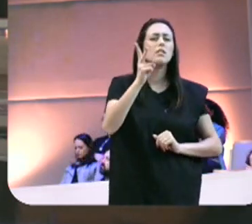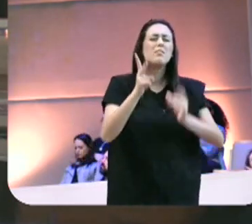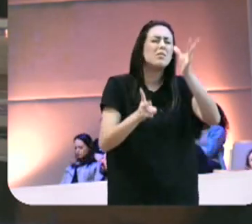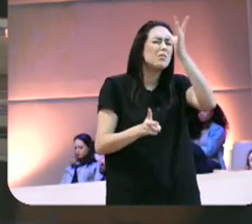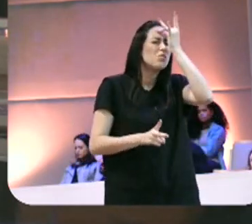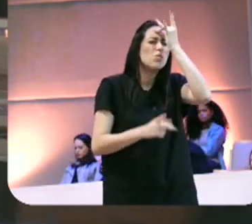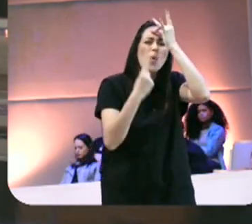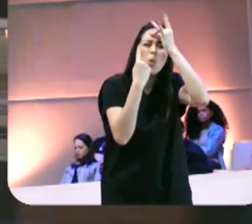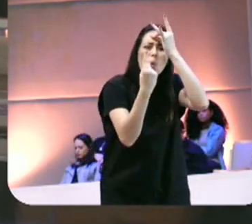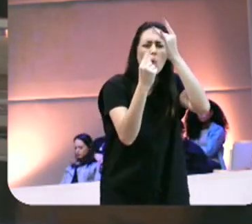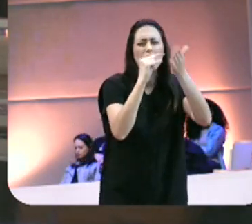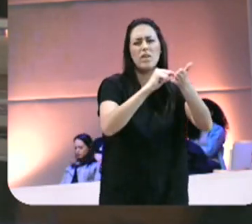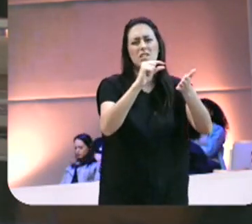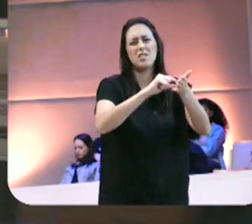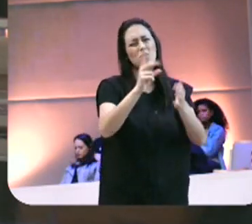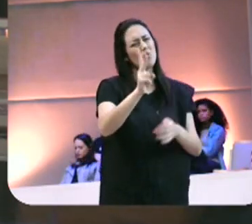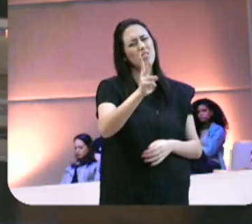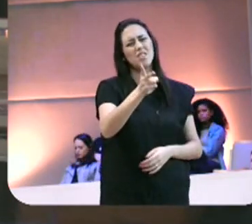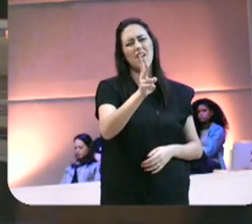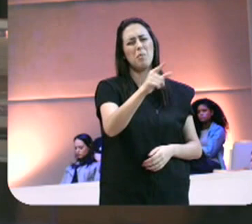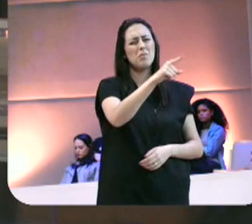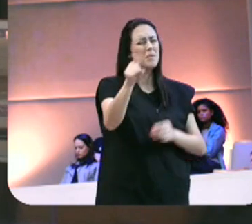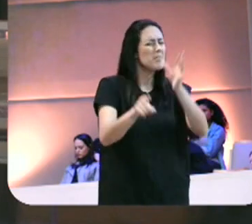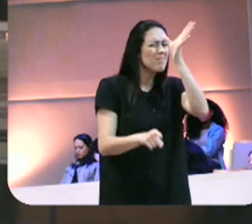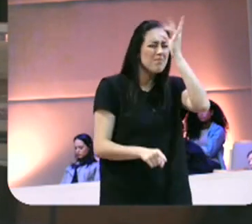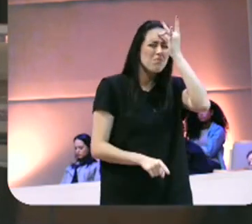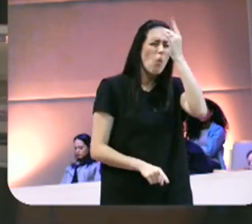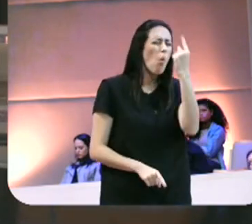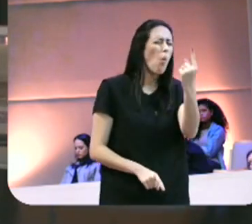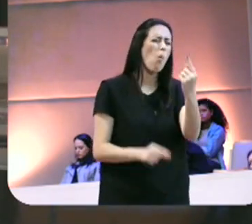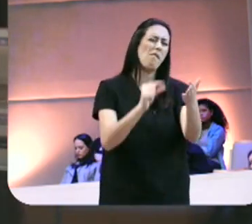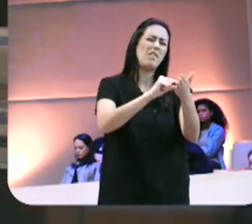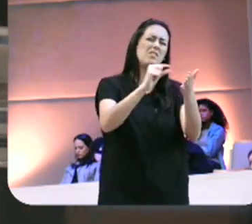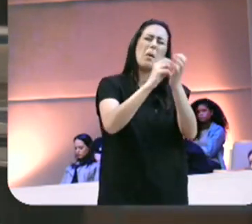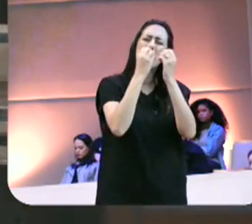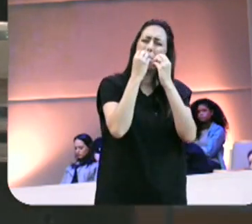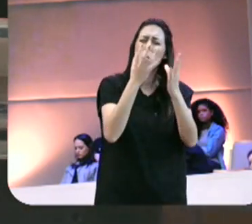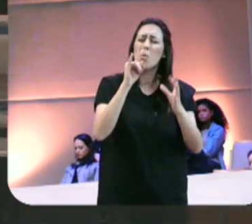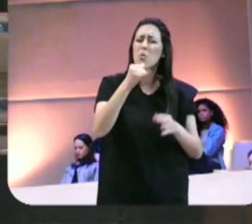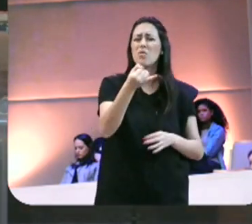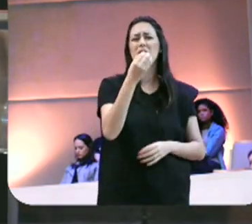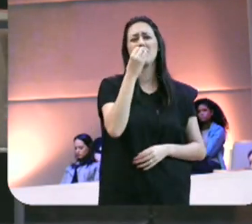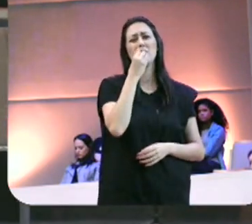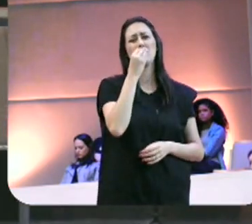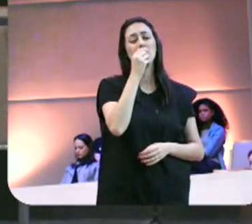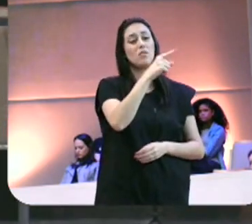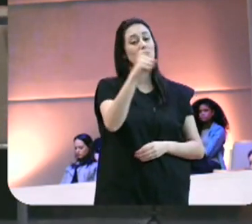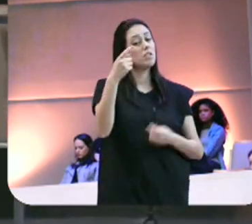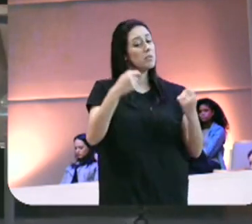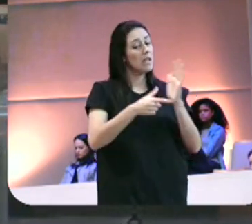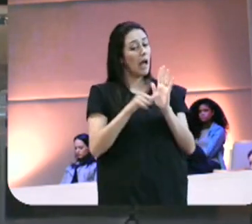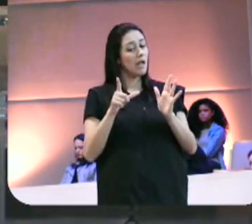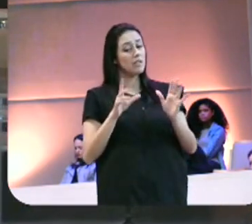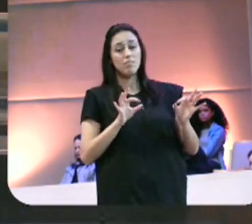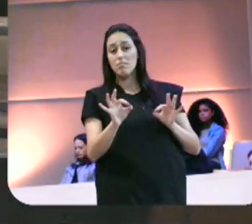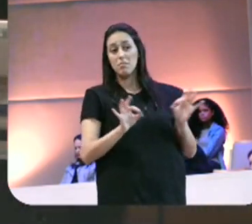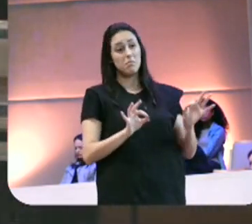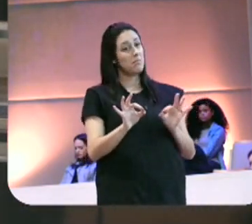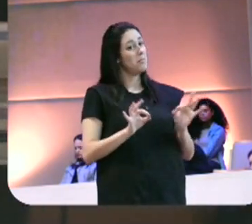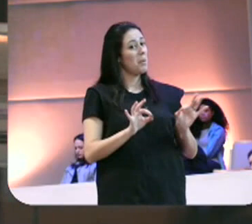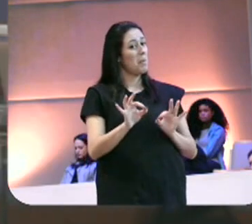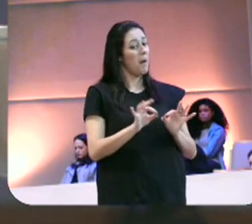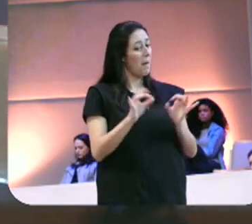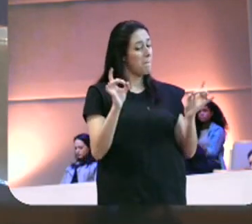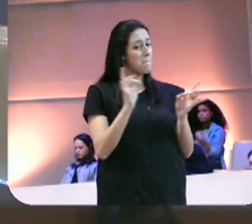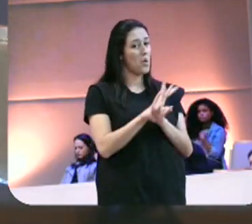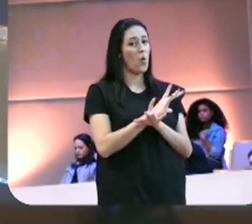da língua, porque você nunca sabe quando Deus vai te dar a oportunidade. E o apóstolo Pedro fala, esteja pronto para dizer aos